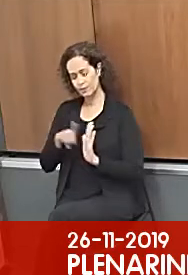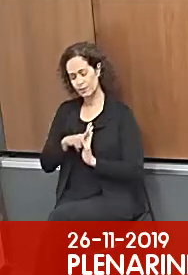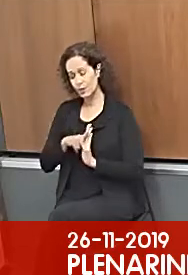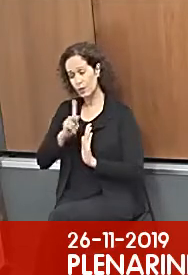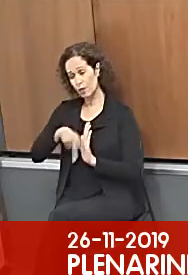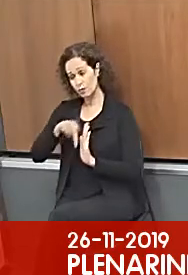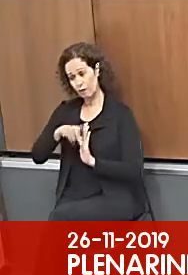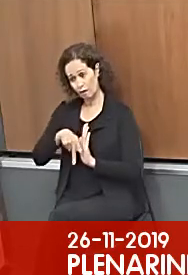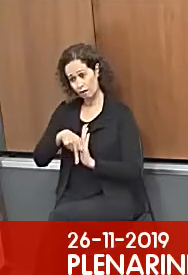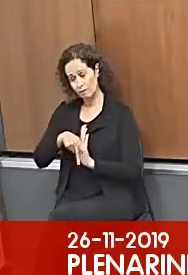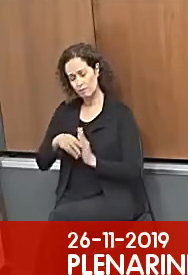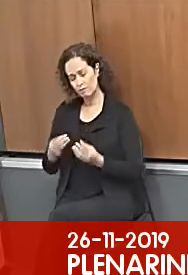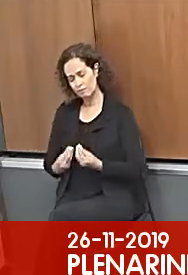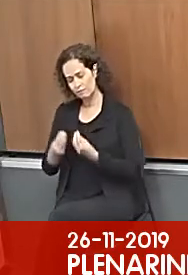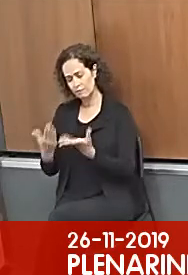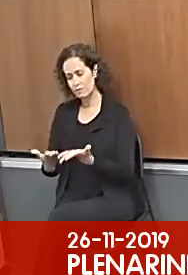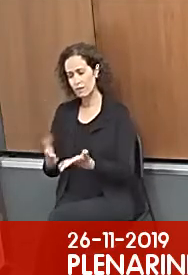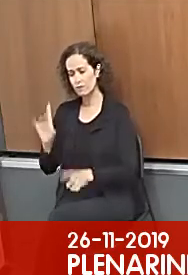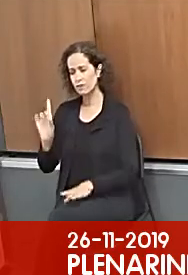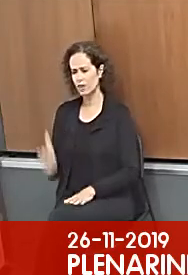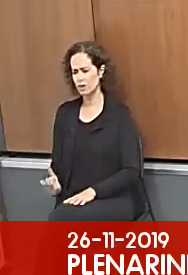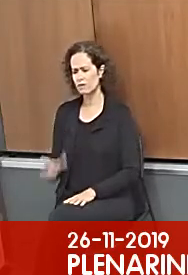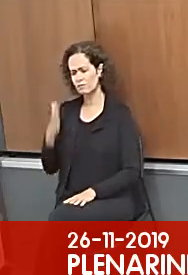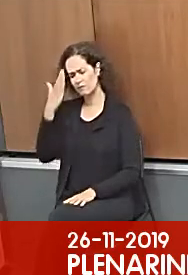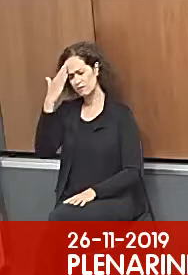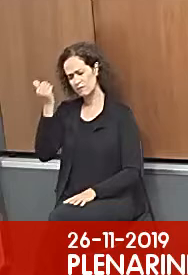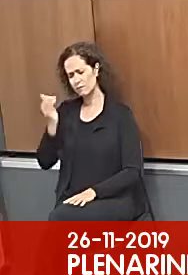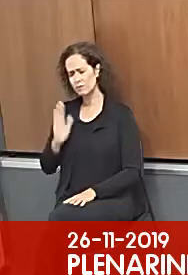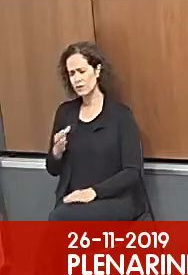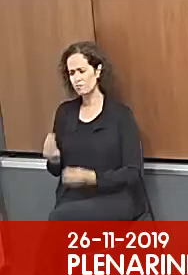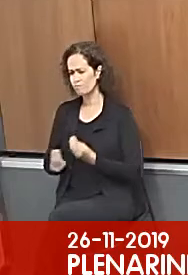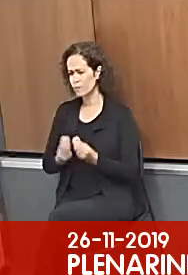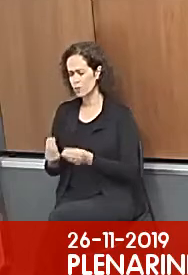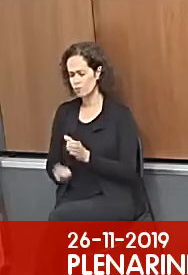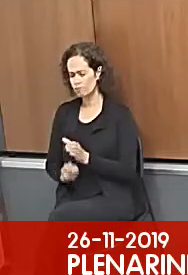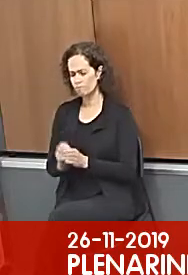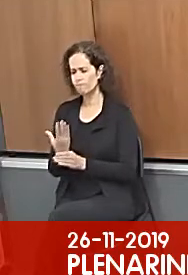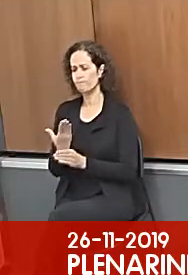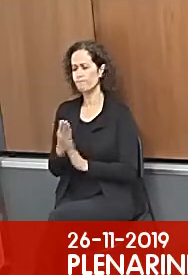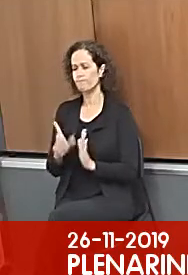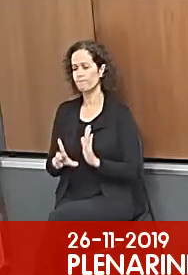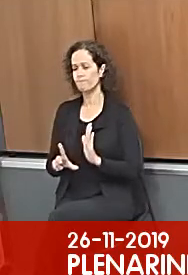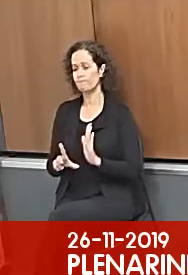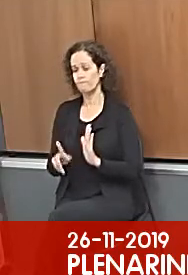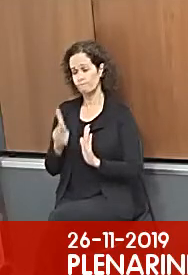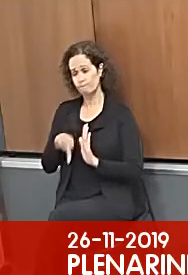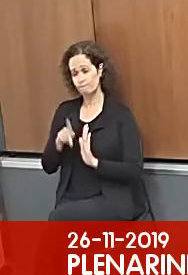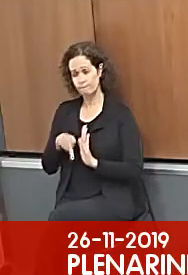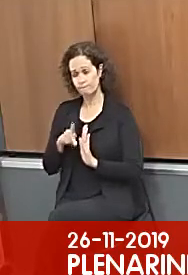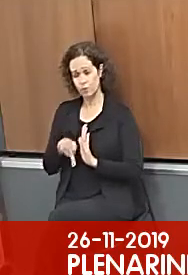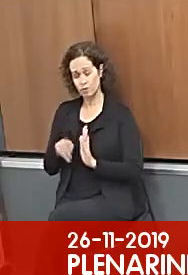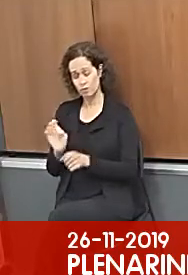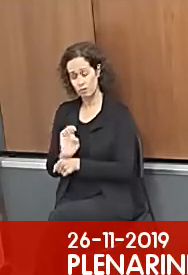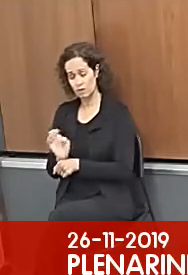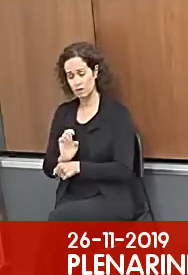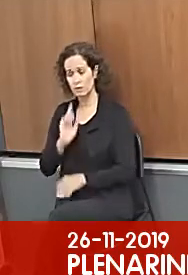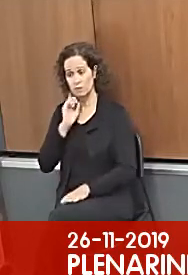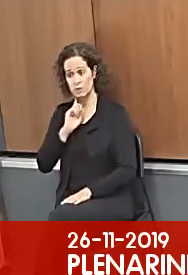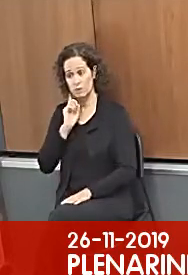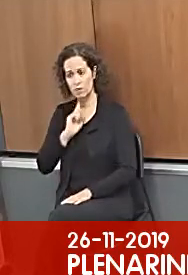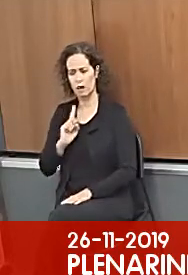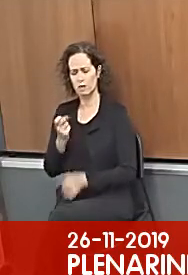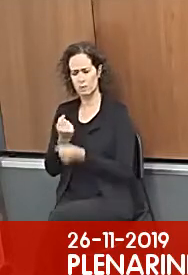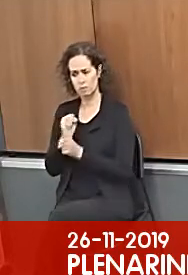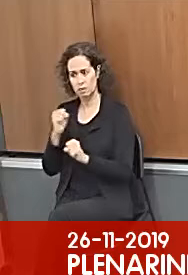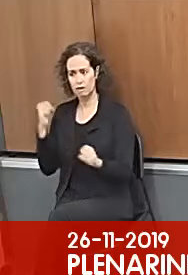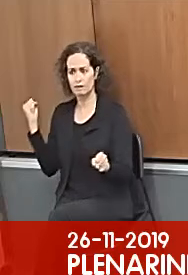direito. Nós sabemos de toda a dificuldade que é para implantar um projeto desse num estado do tamanho de Minas Gerais, que é um